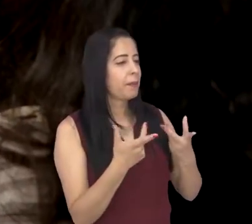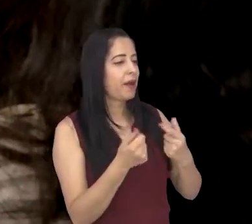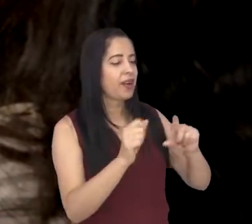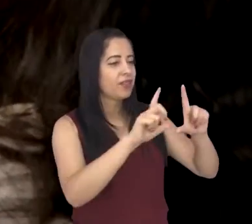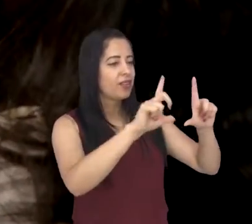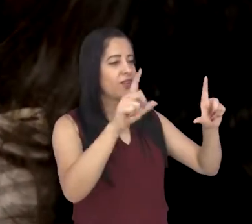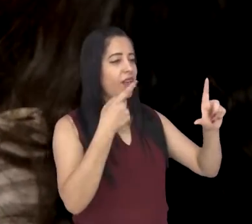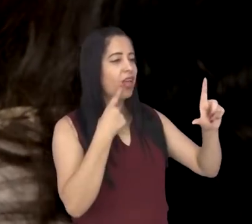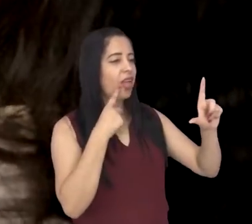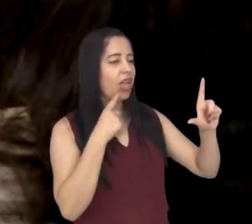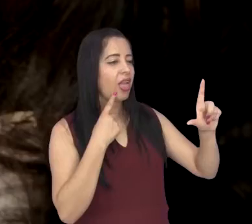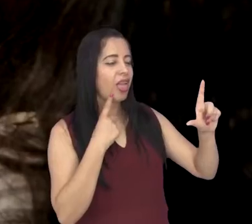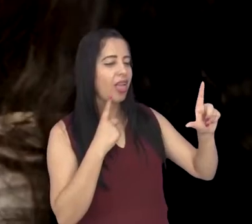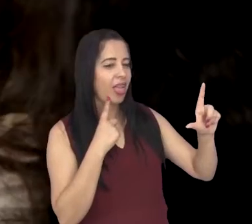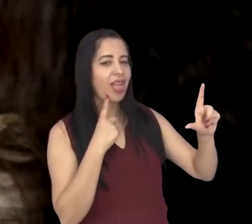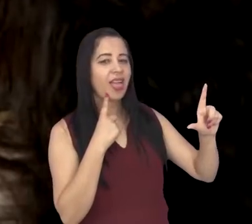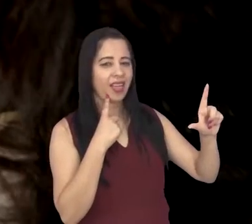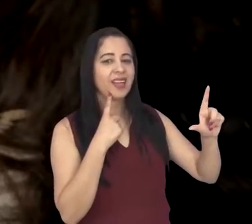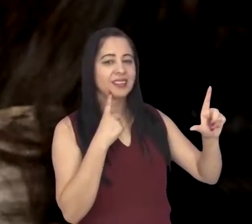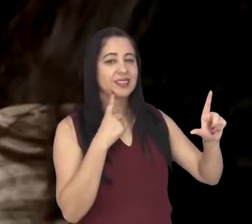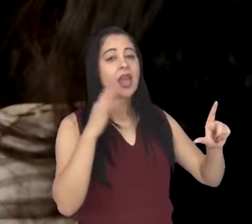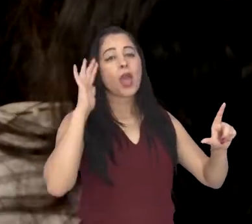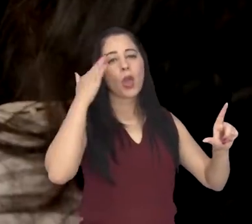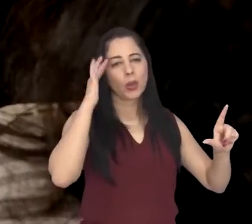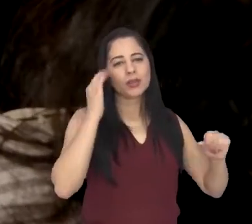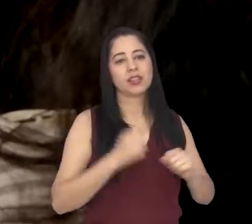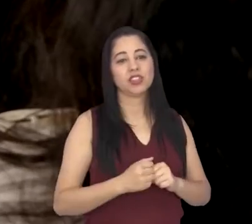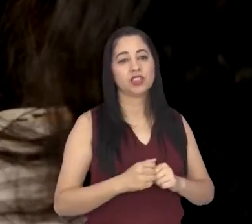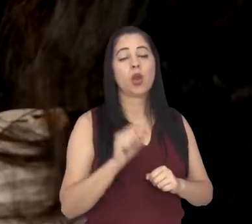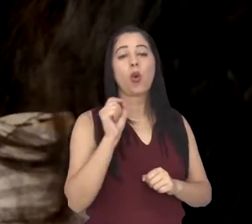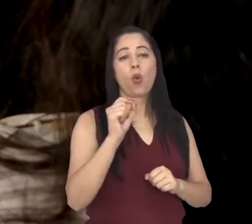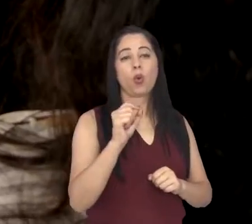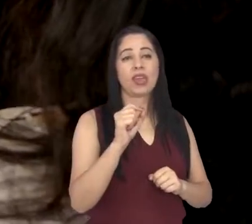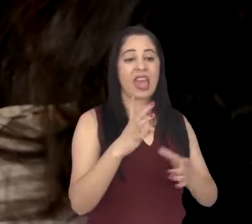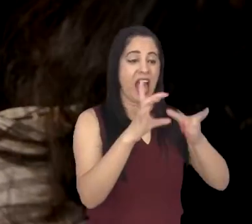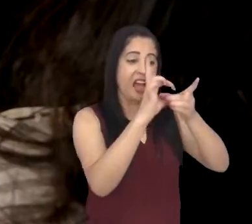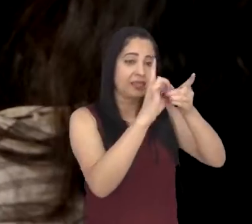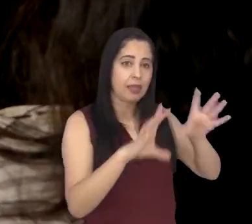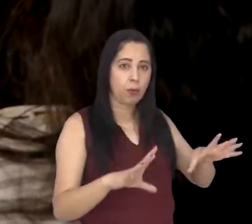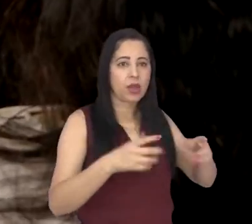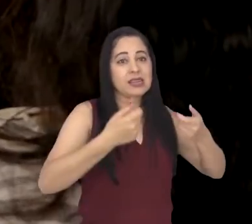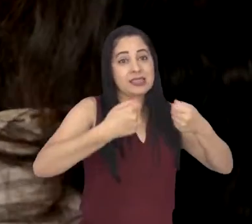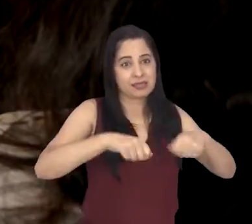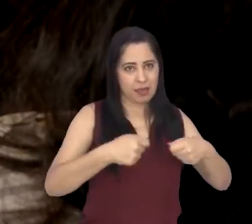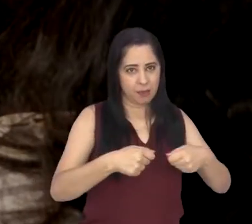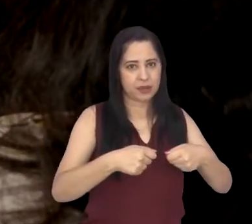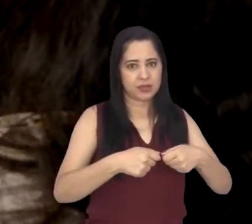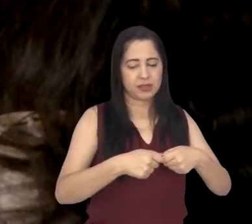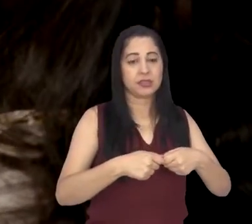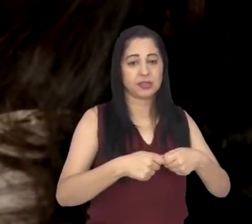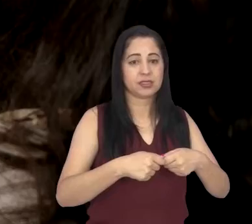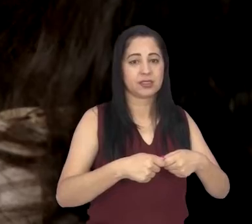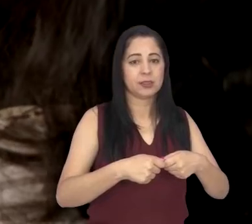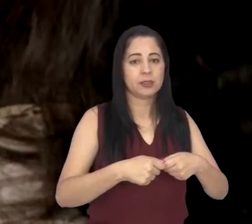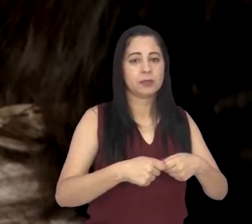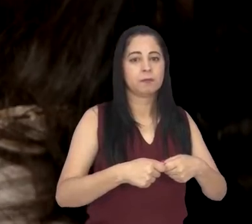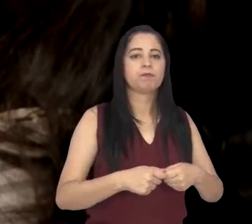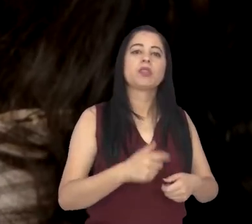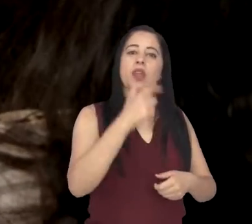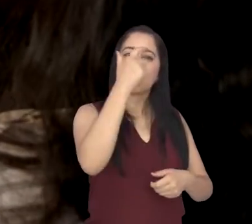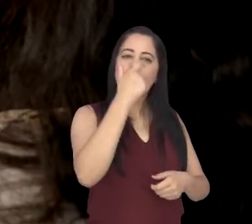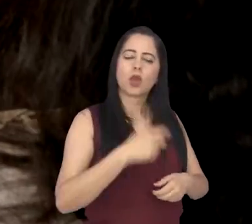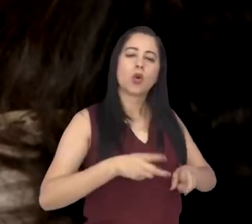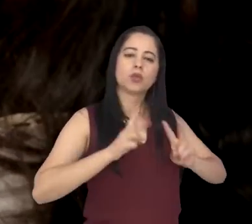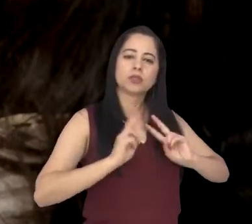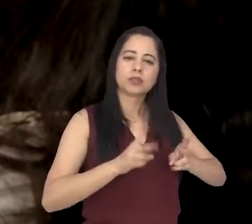para tentar entender o que o papai queria de volta, que era a democracia. O papai lutava contra, e eu notava essa ponte que ele fazia,